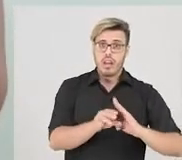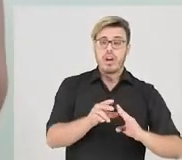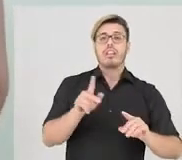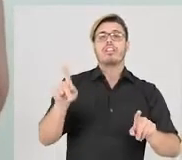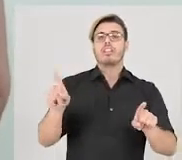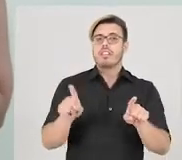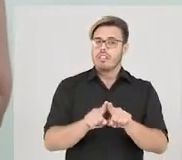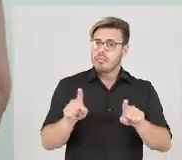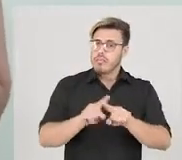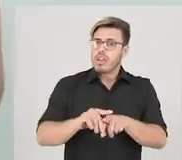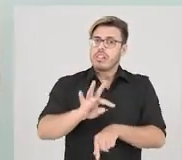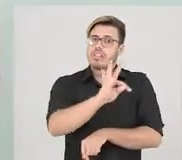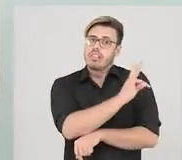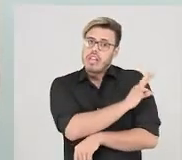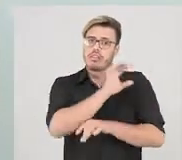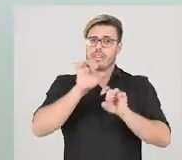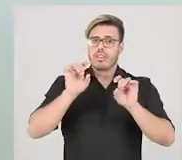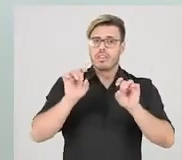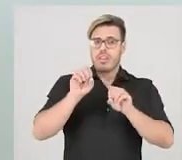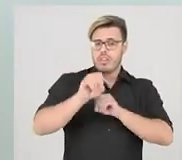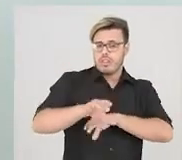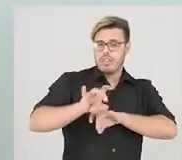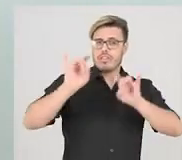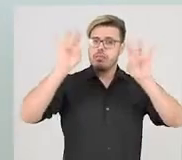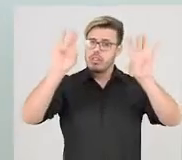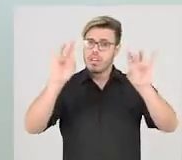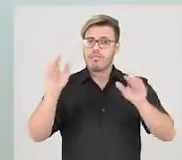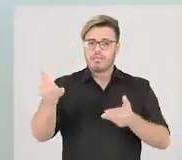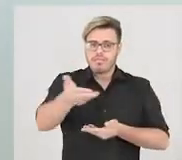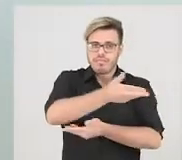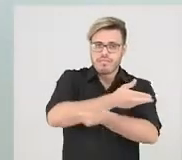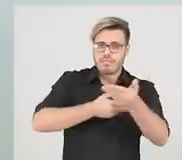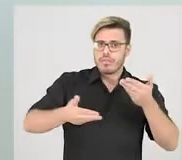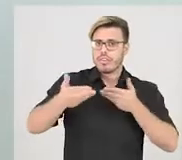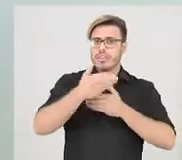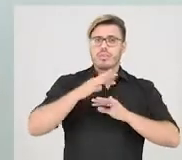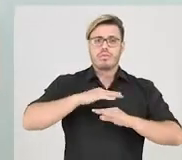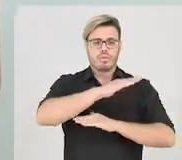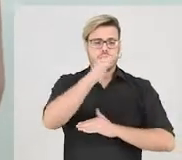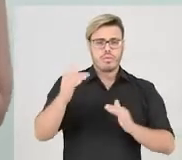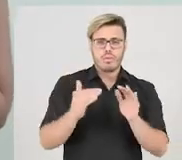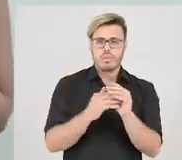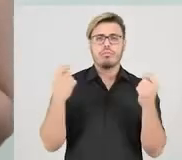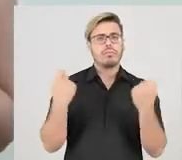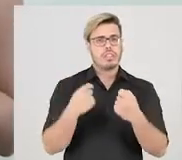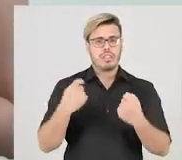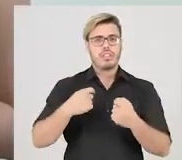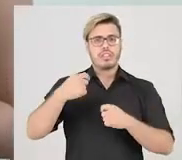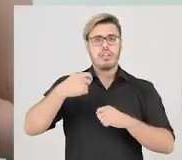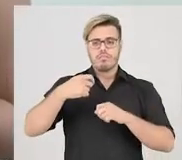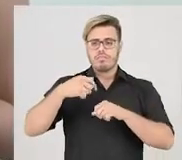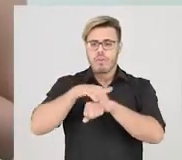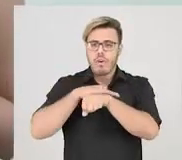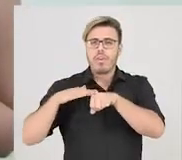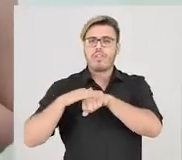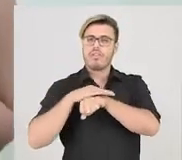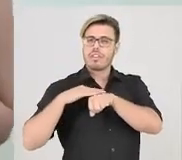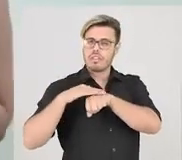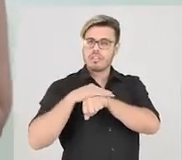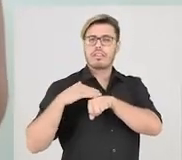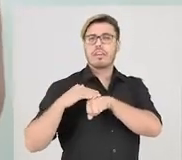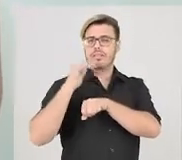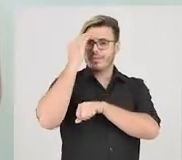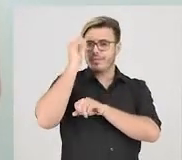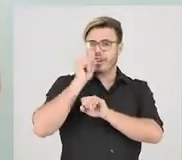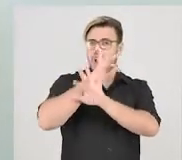e, colaborativamente, ele pensa as estratégias, os recursos que ele vai usar para atender devidamente as especificidades